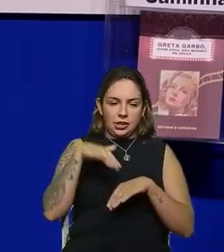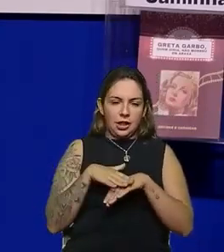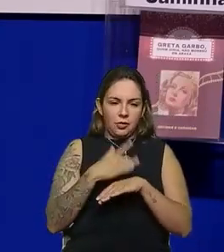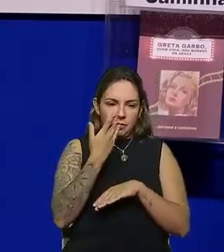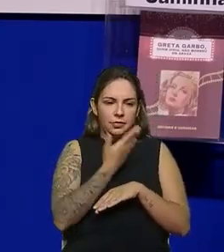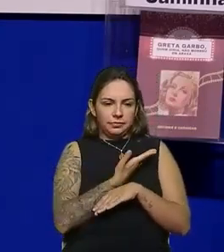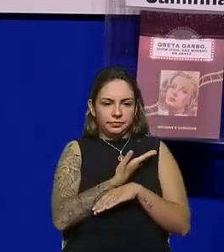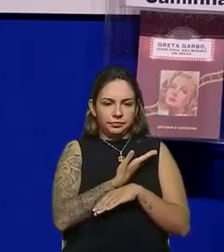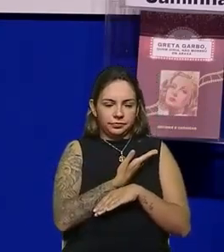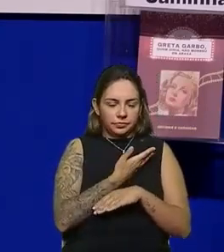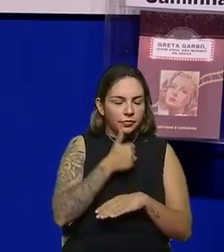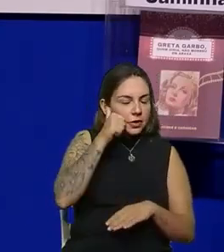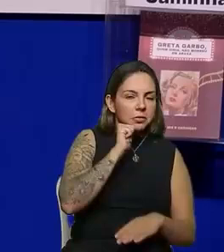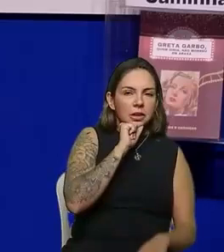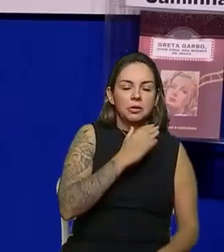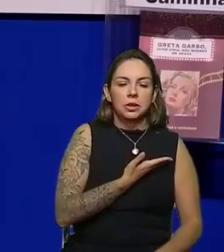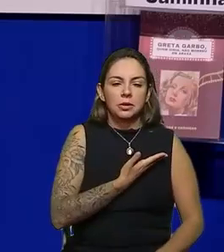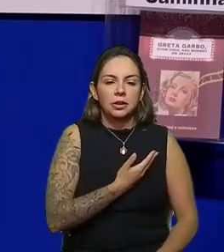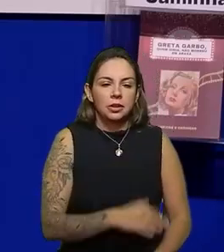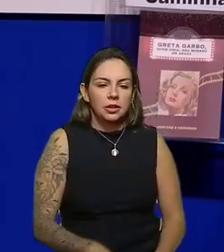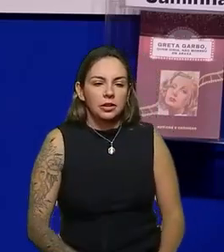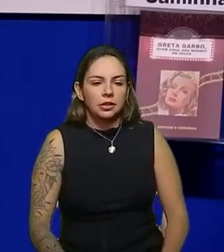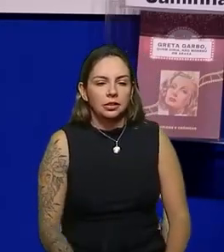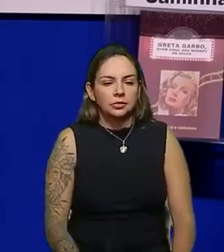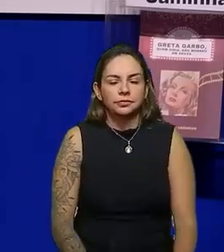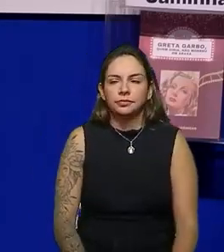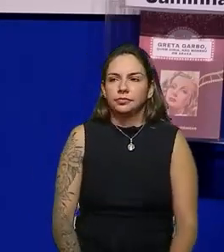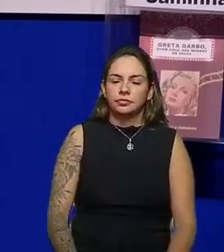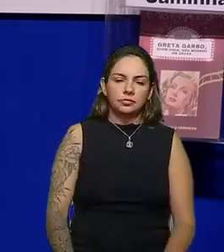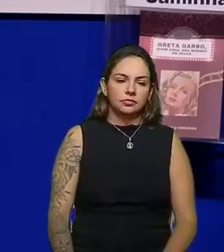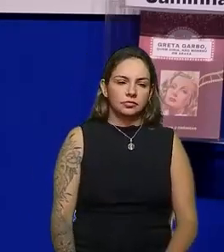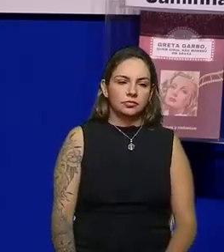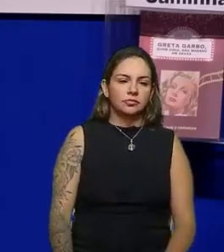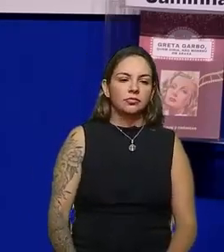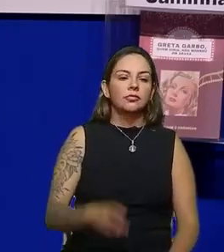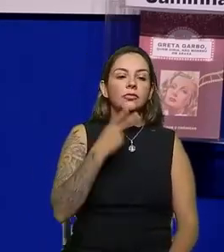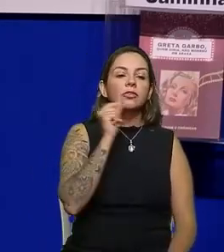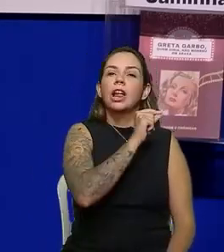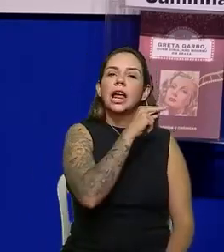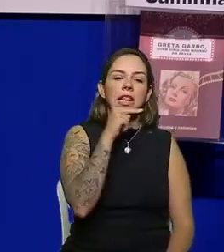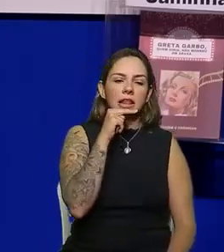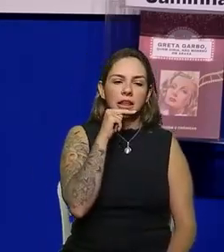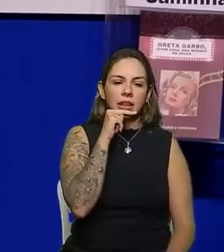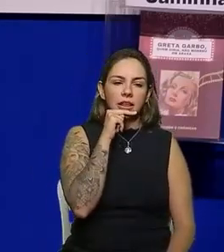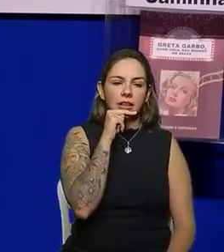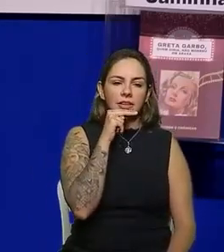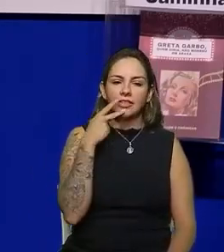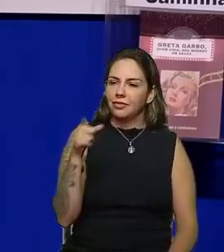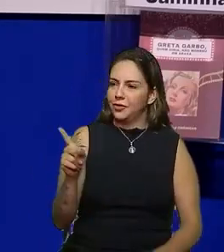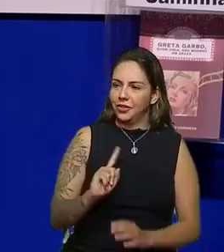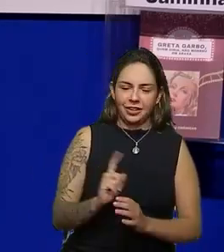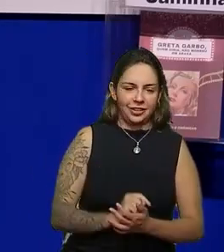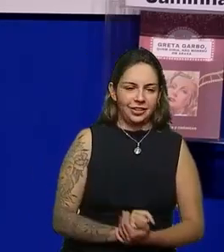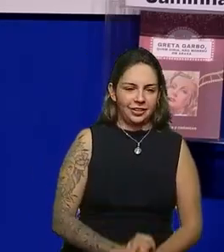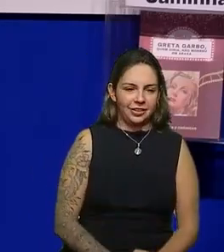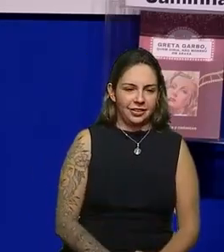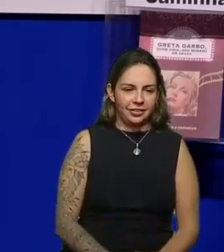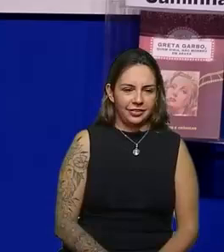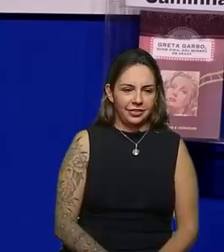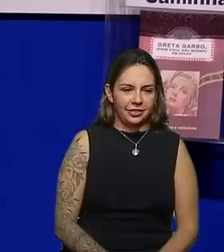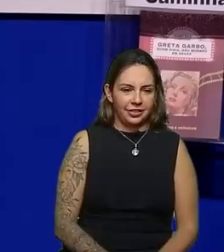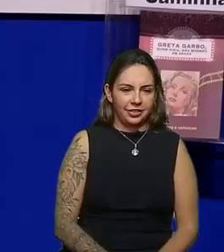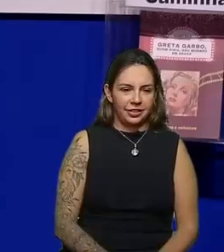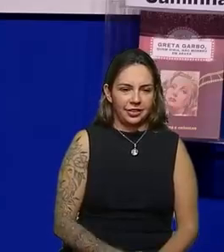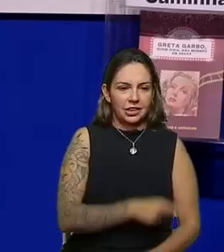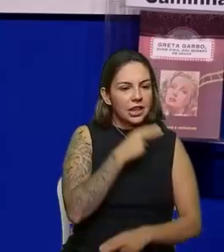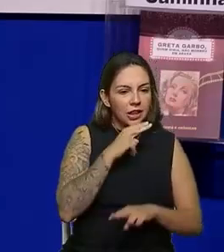um amigo, na casa da mãe de um amigo, e ele falou: fala de quem que você é neto. Eu falei: não, fala você. Ele é neto